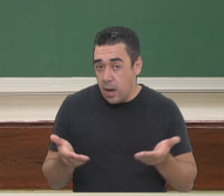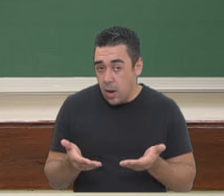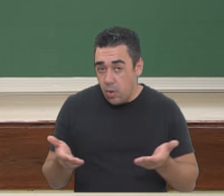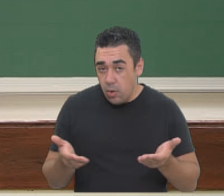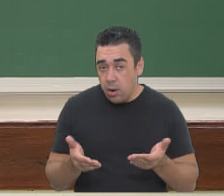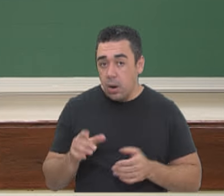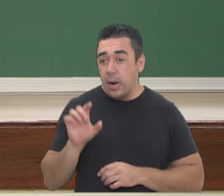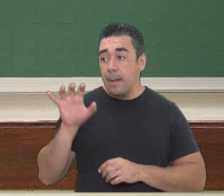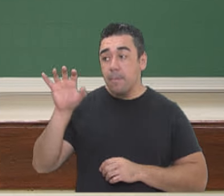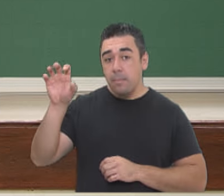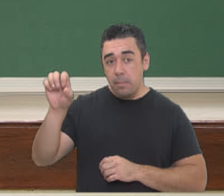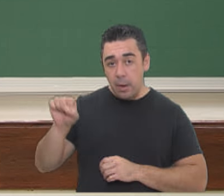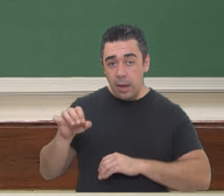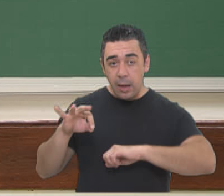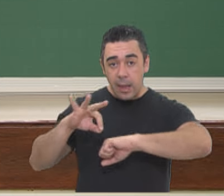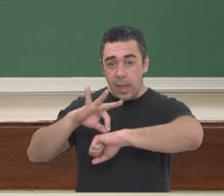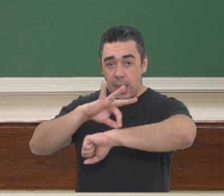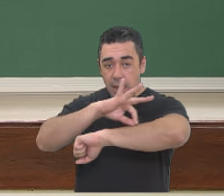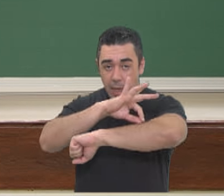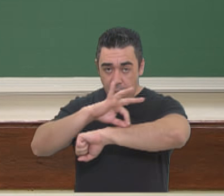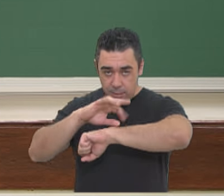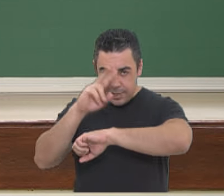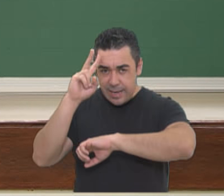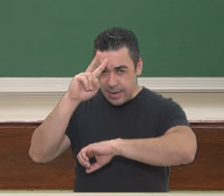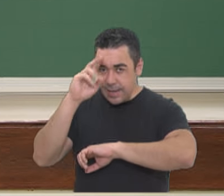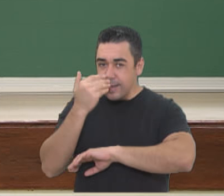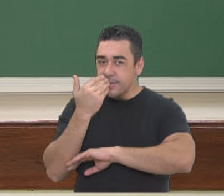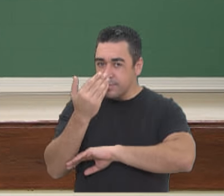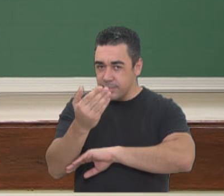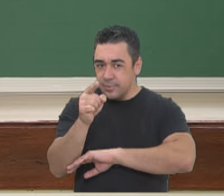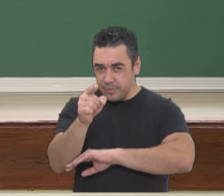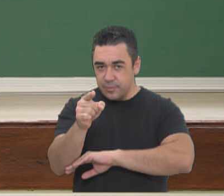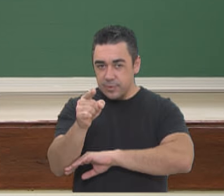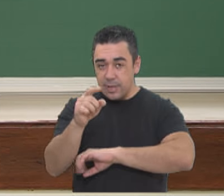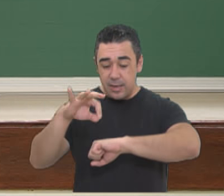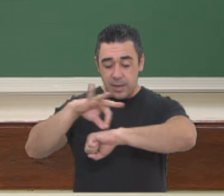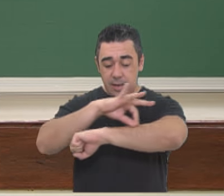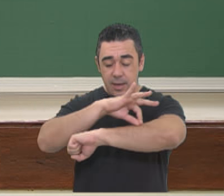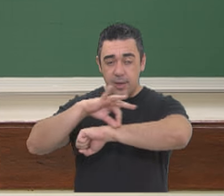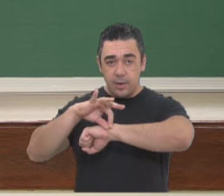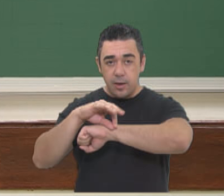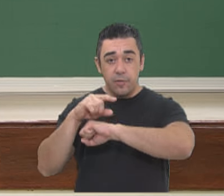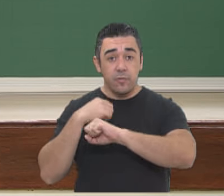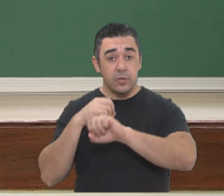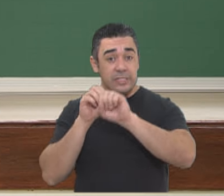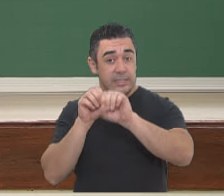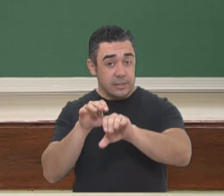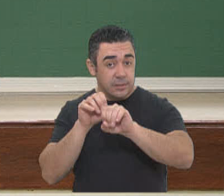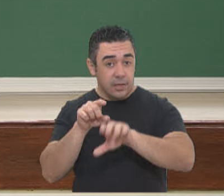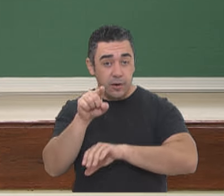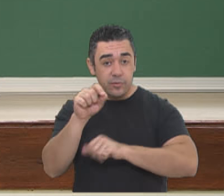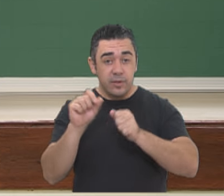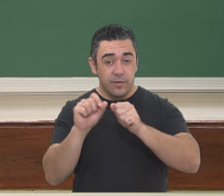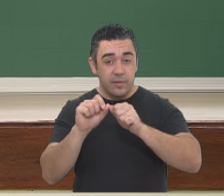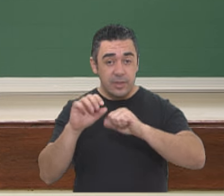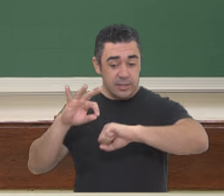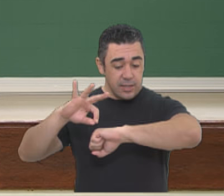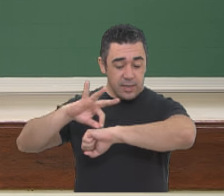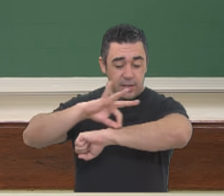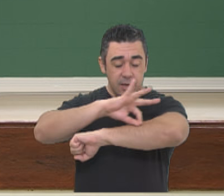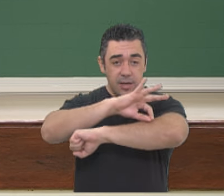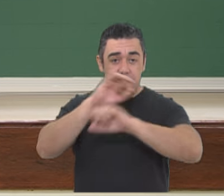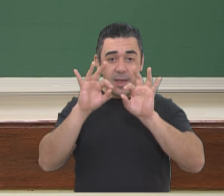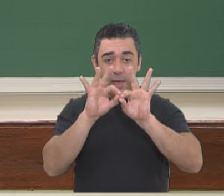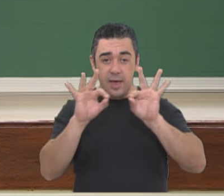lá, busca a régua que a professora falou para vocês, porque eu vou ensinar vocês a construir uma reta numérica.